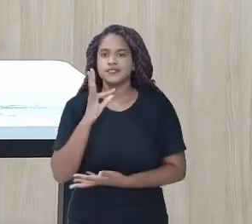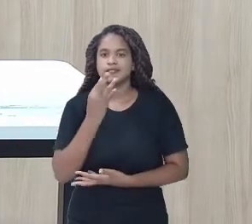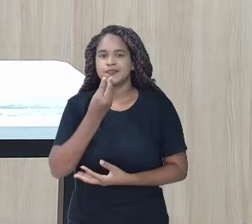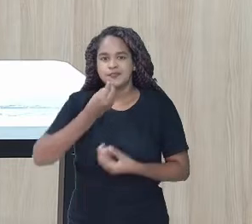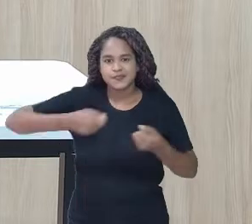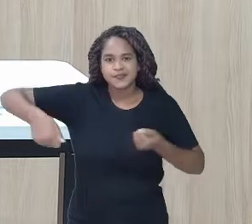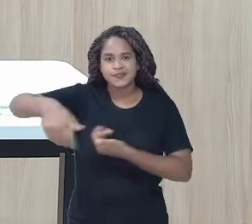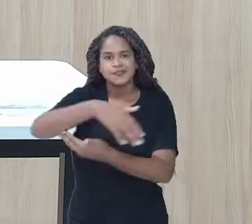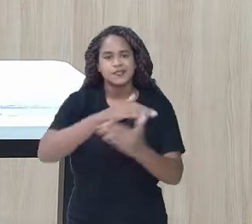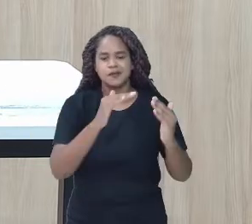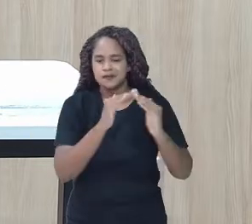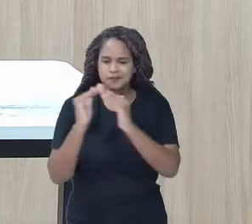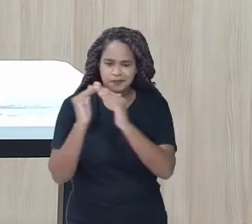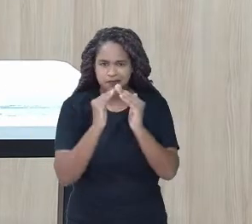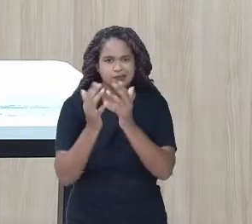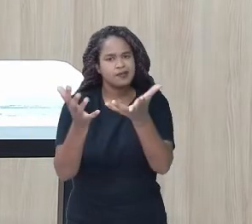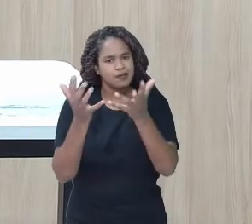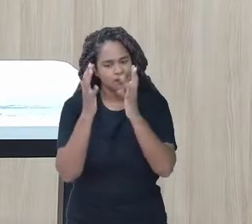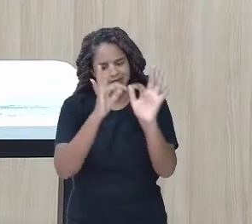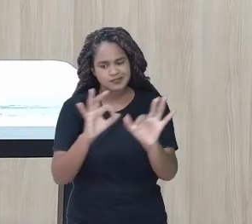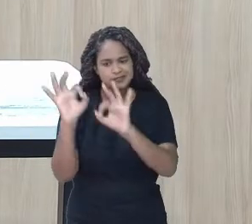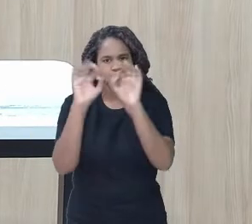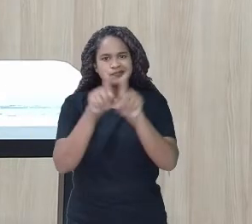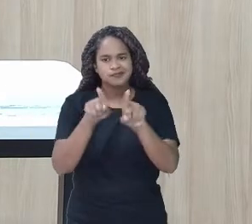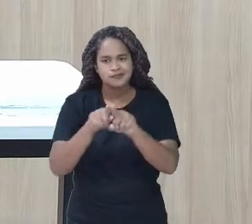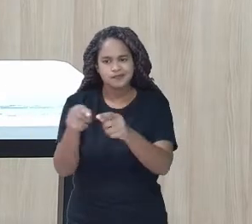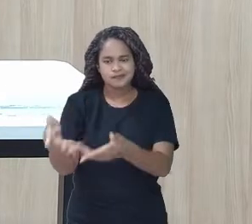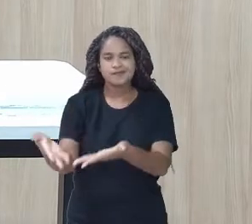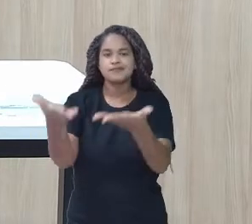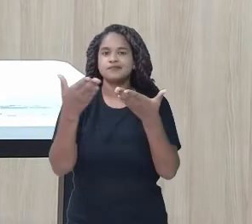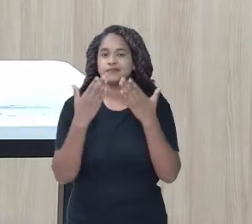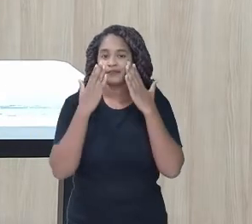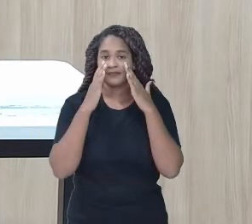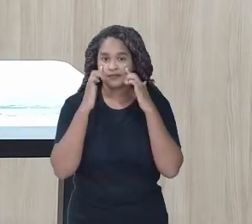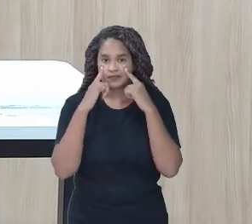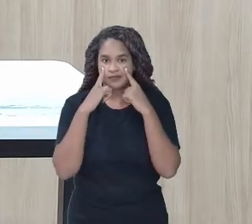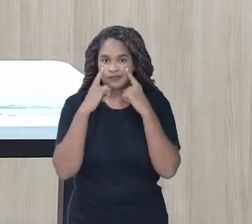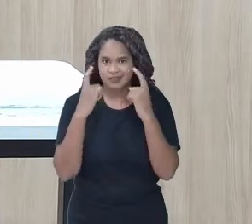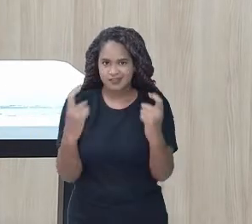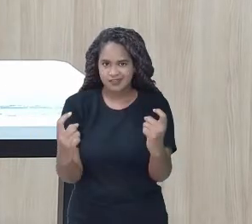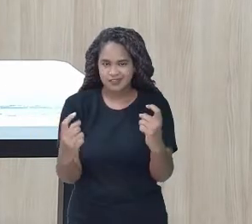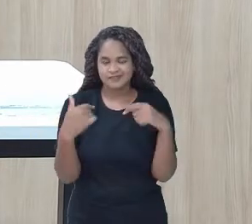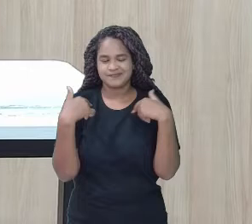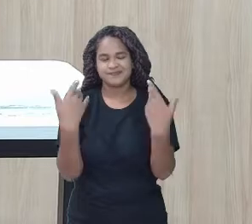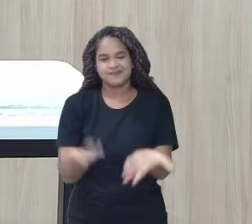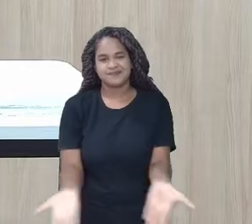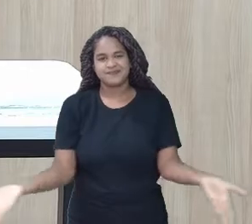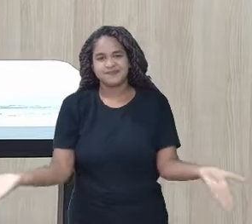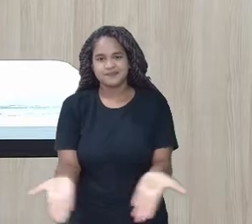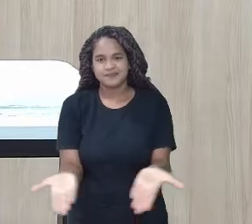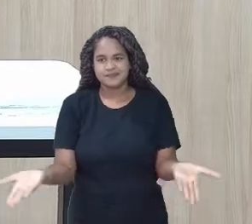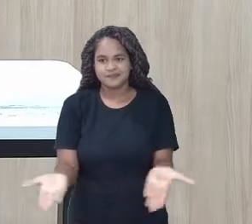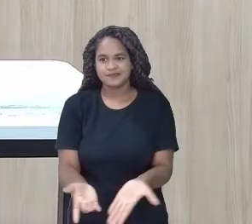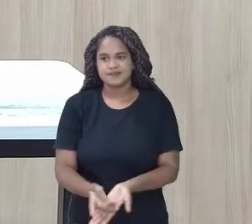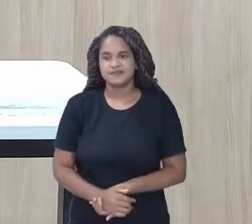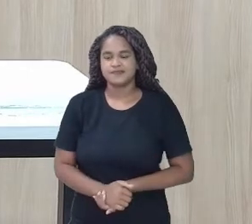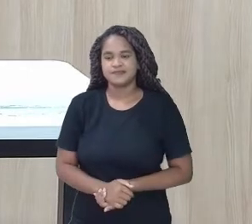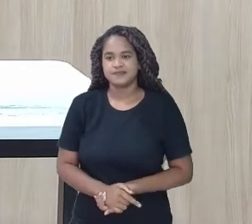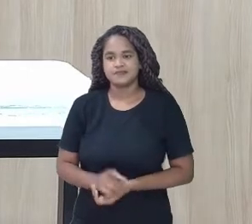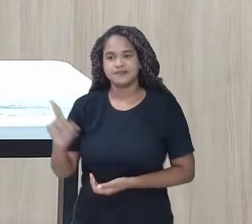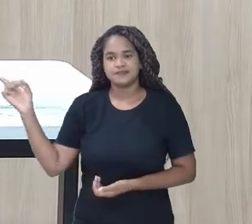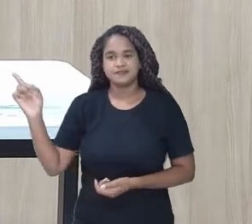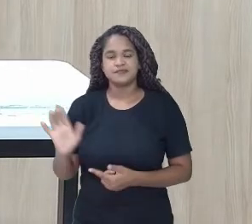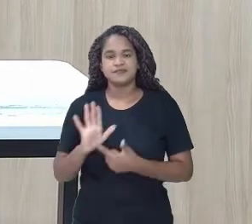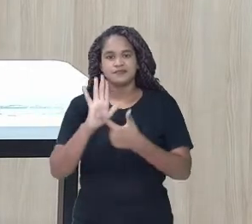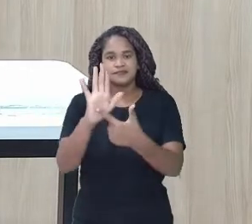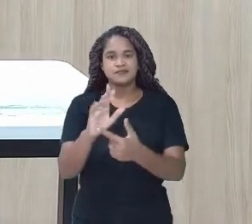seus vizinhos que queiram assistir a nossa aula, vai ser bem interessante. Então, hoje eu trago para vocês